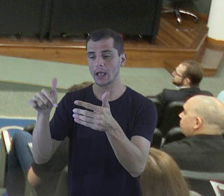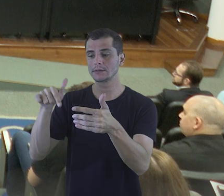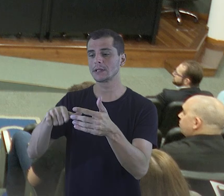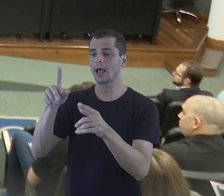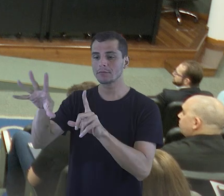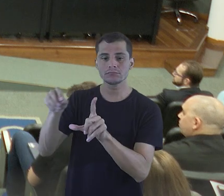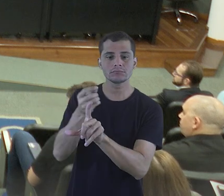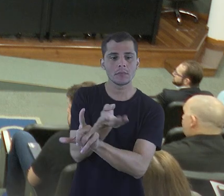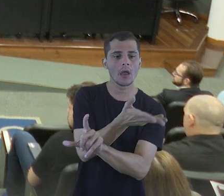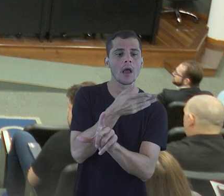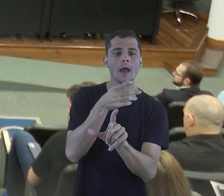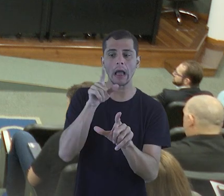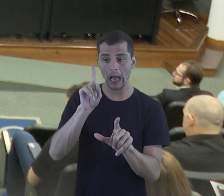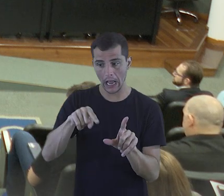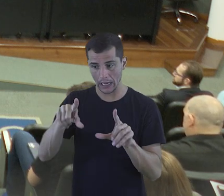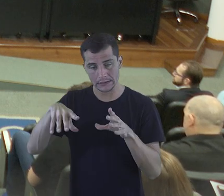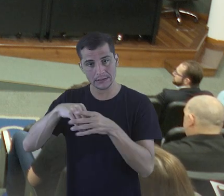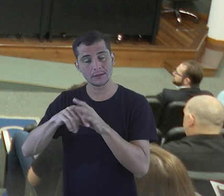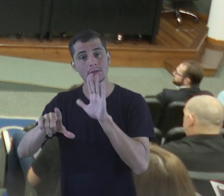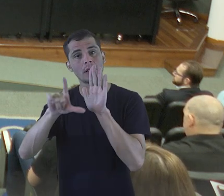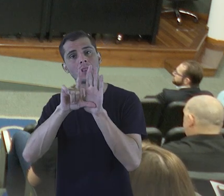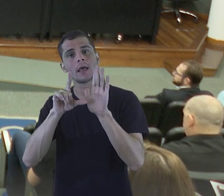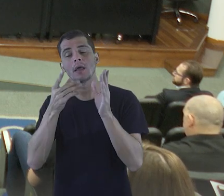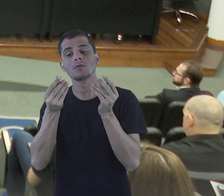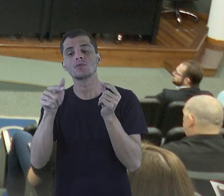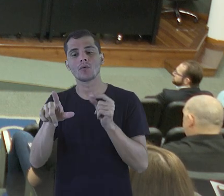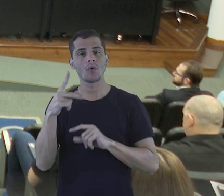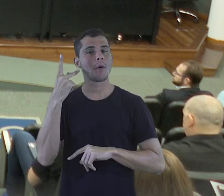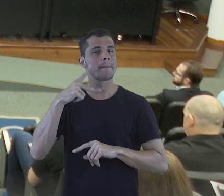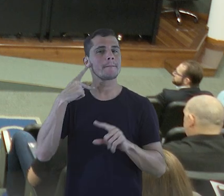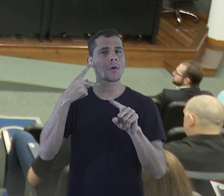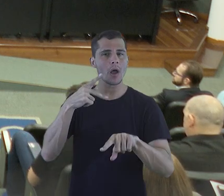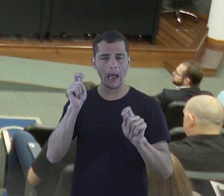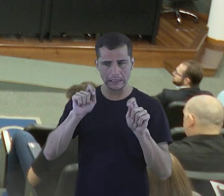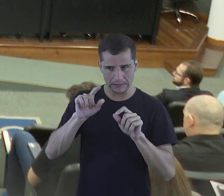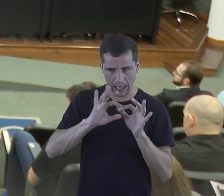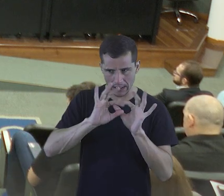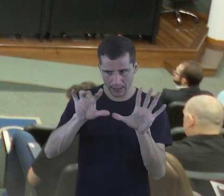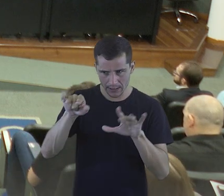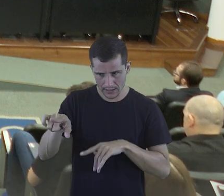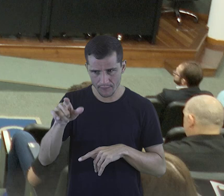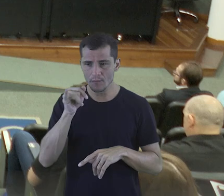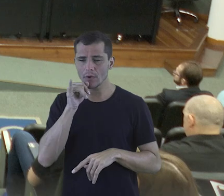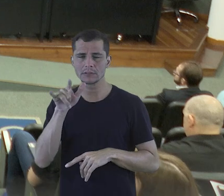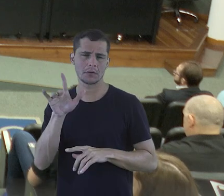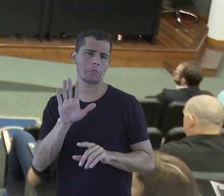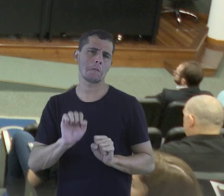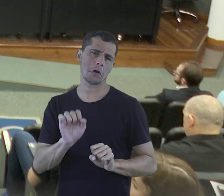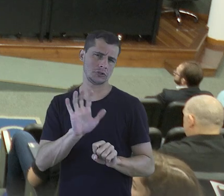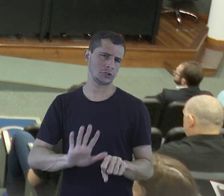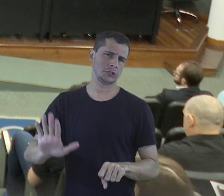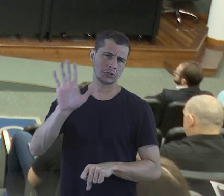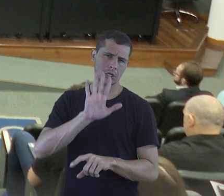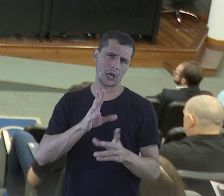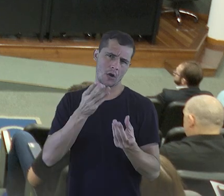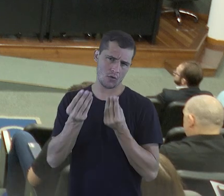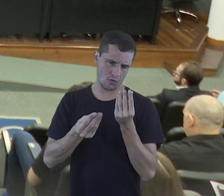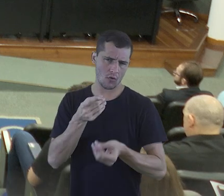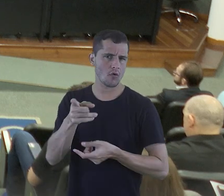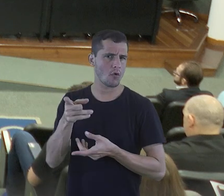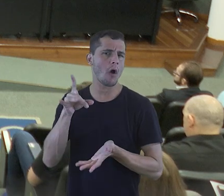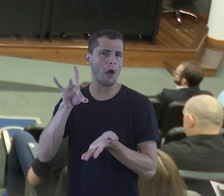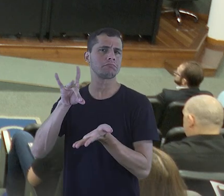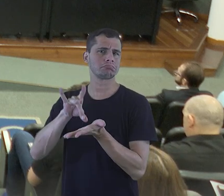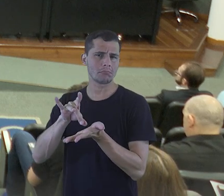encaminha por meio dessas bases legais e talvez esta política possa ter autorizado de maneira inclusive genérica daí a gente tem que ver o caso concreto